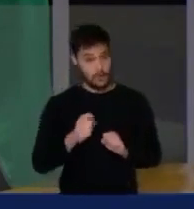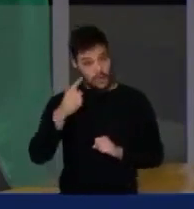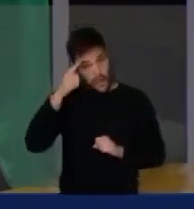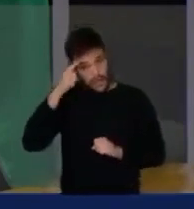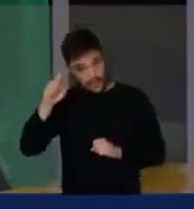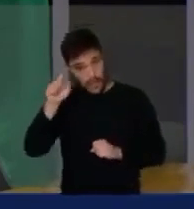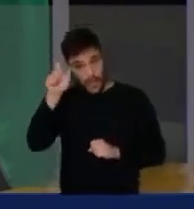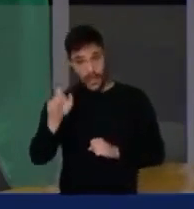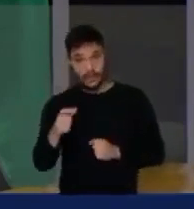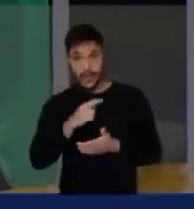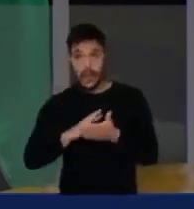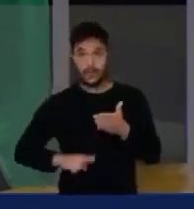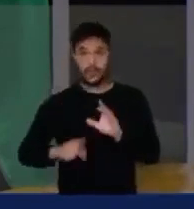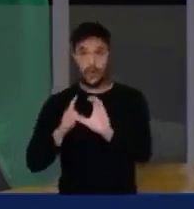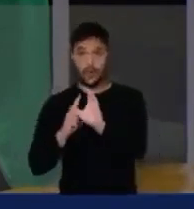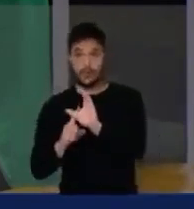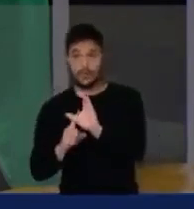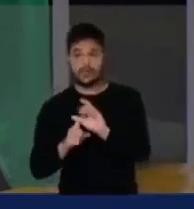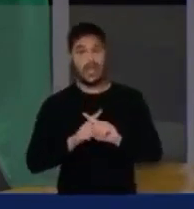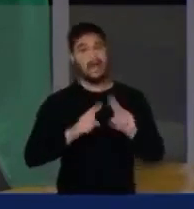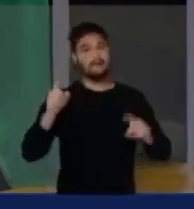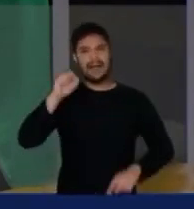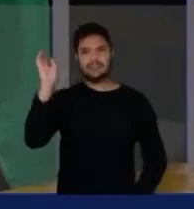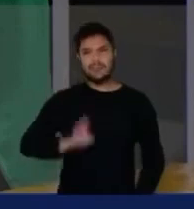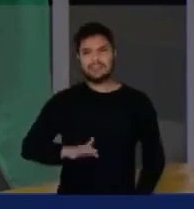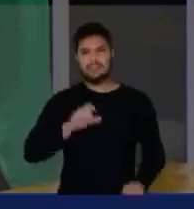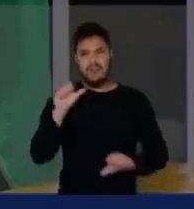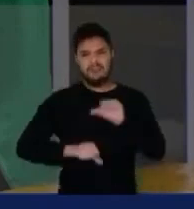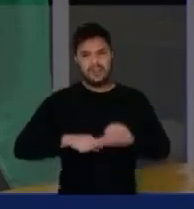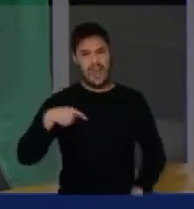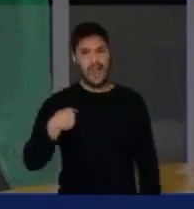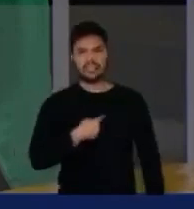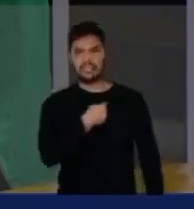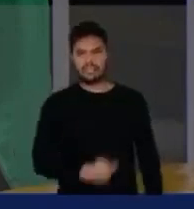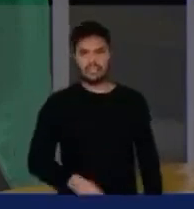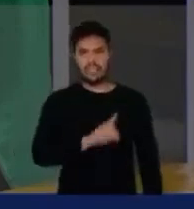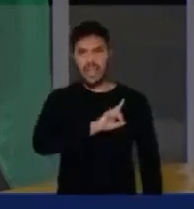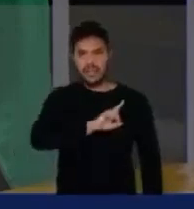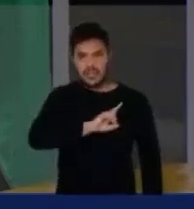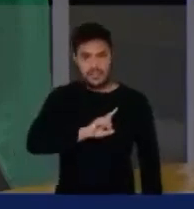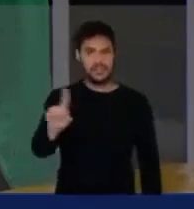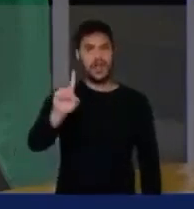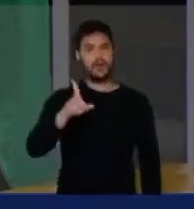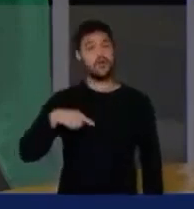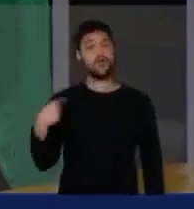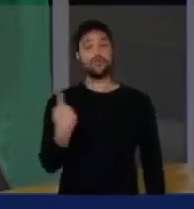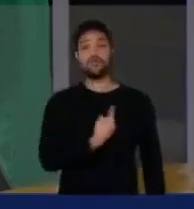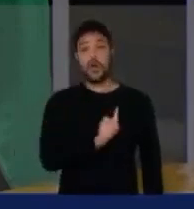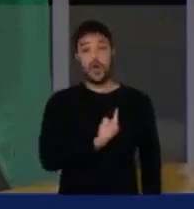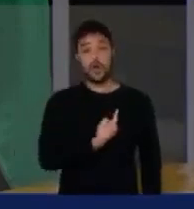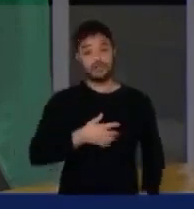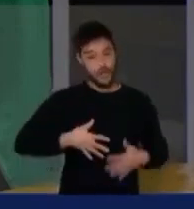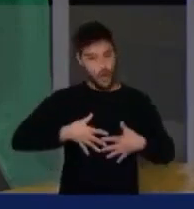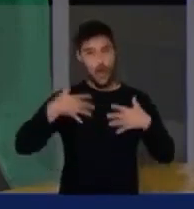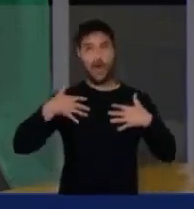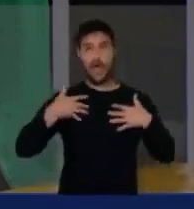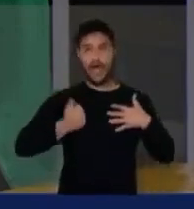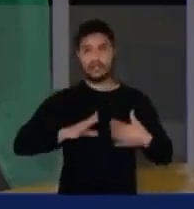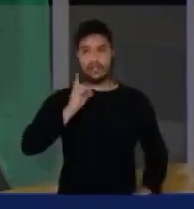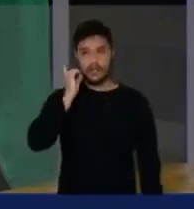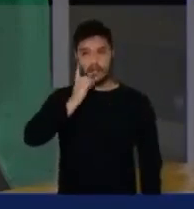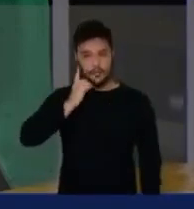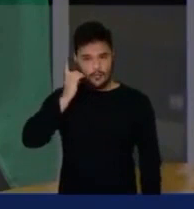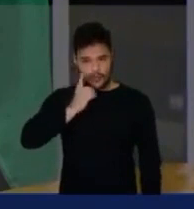comunista, mas o Brasil não virará a China, não no que depender de nós, honrados parlamentares,